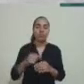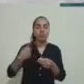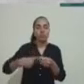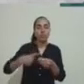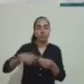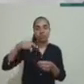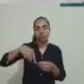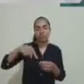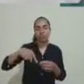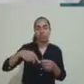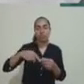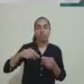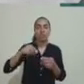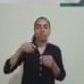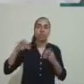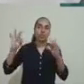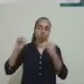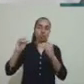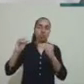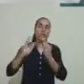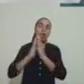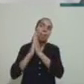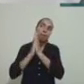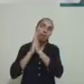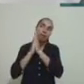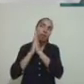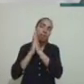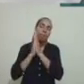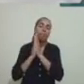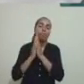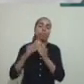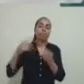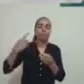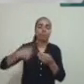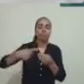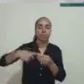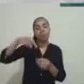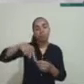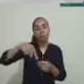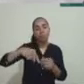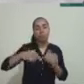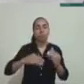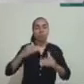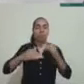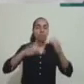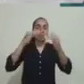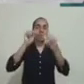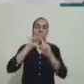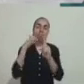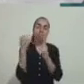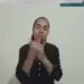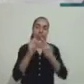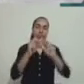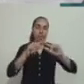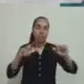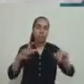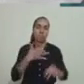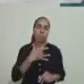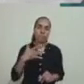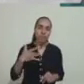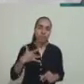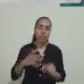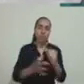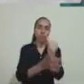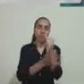sendo uma cidade que respire desenvolvimento, com ação social, com a saúde, com a